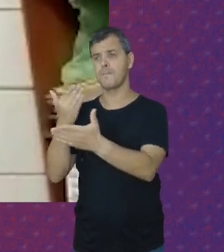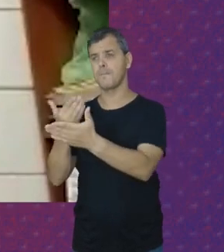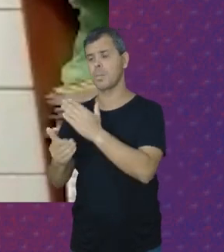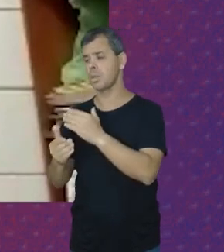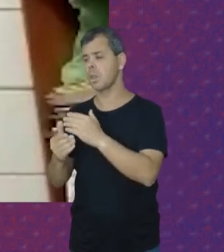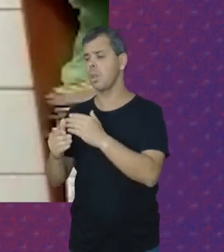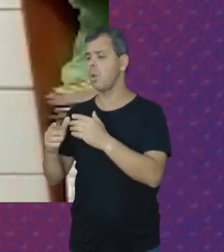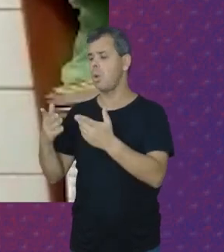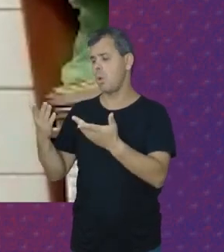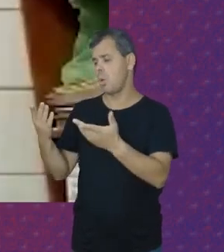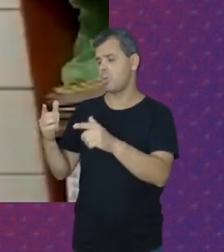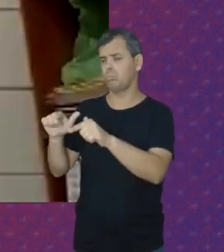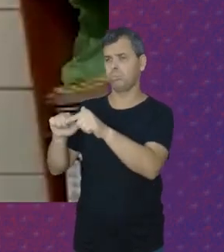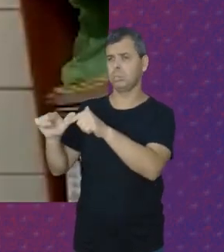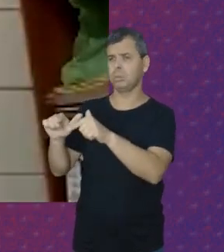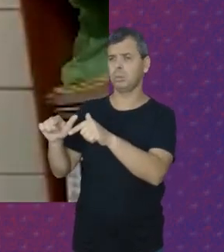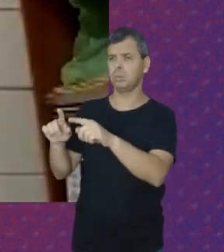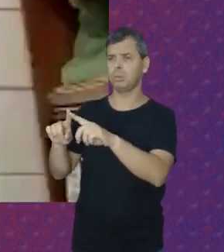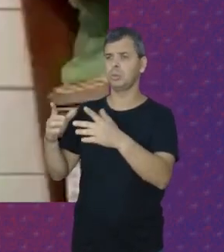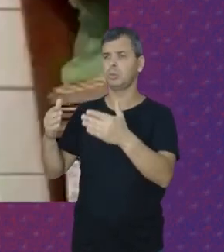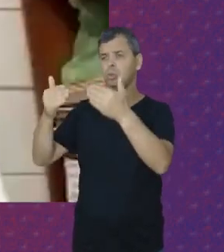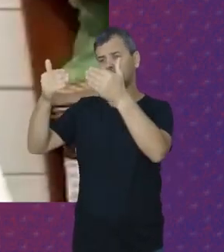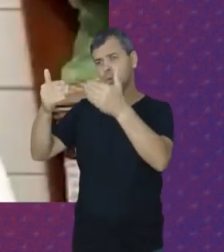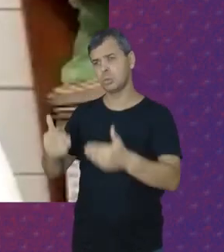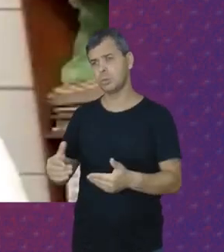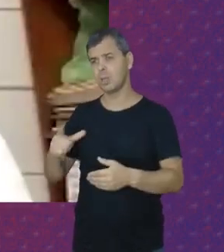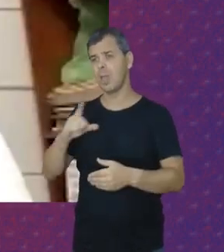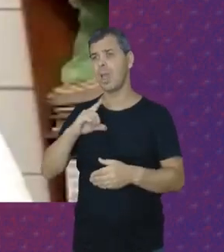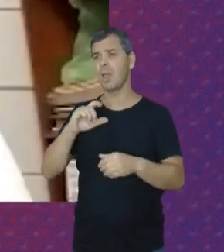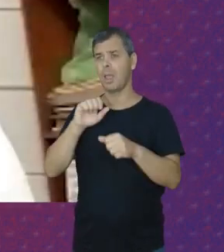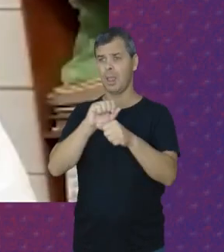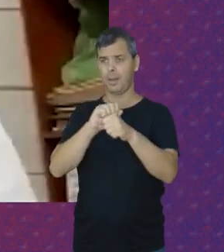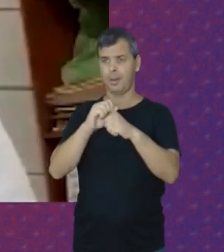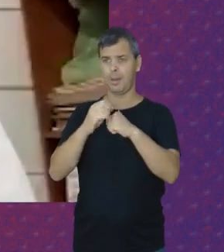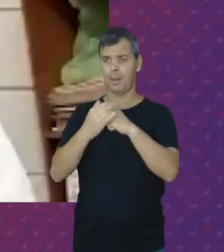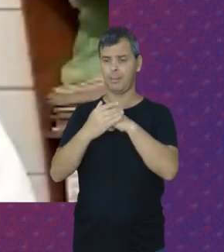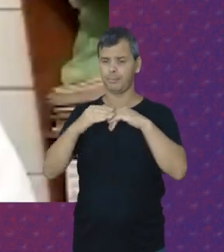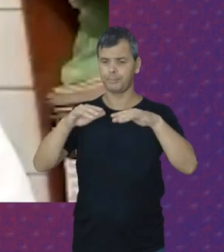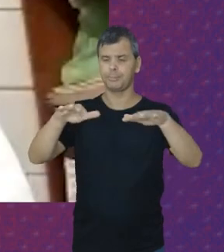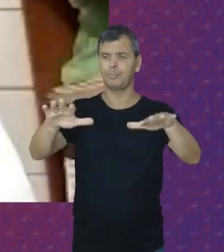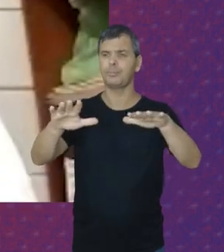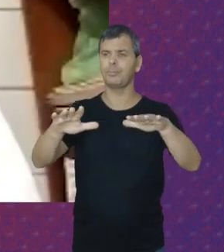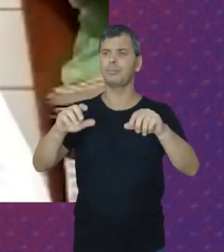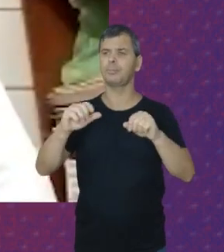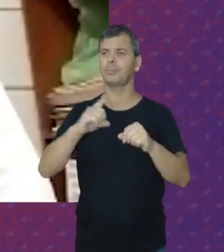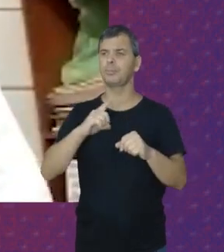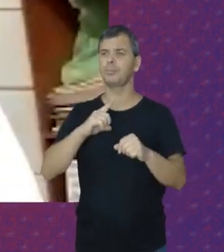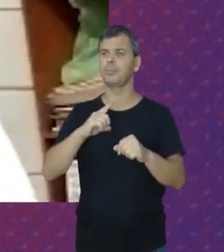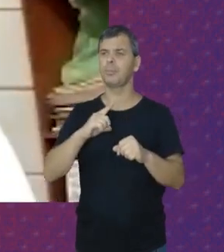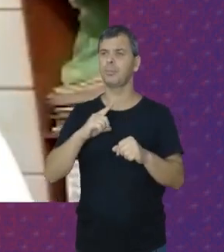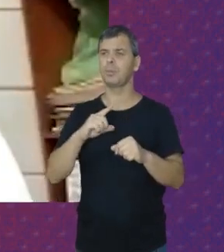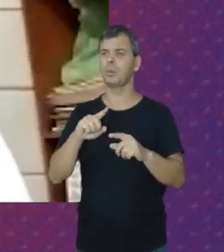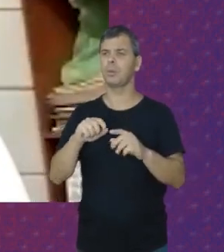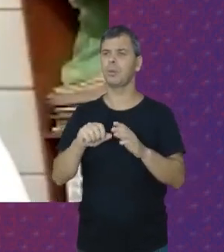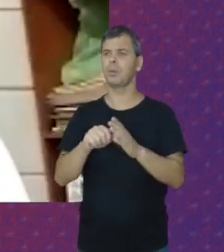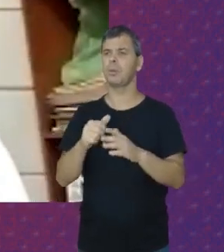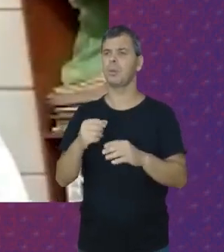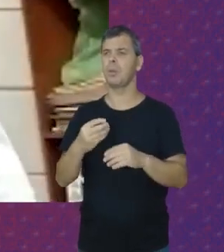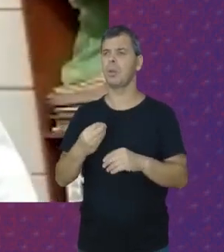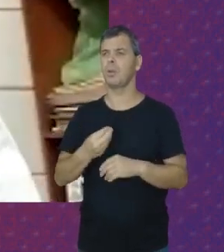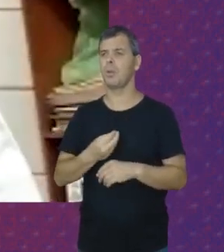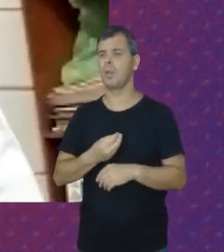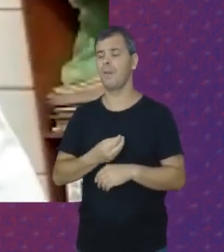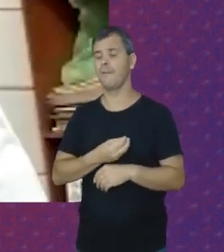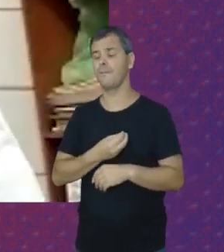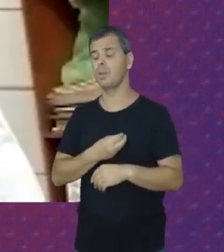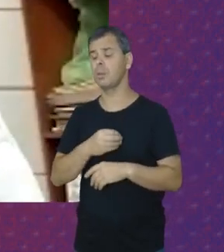postos de trabalho, porque diante de tudo isso, ainda teve a pandemia que ceifou a primeira vida, foi de uma